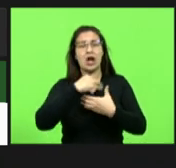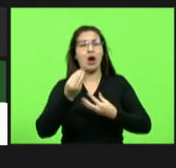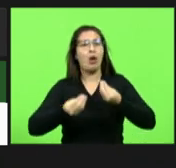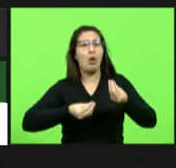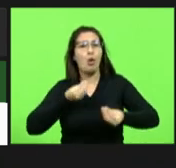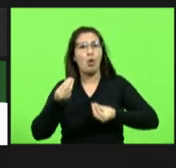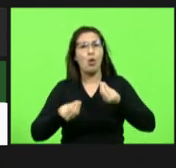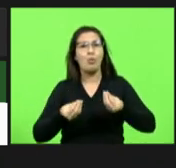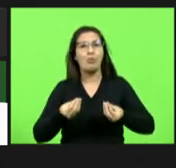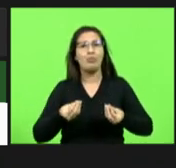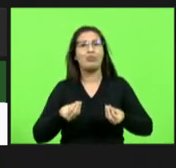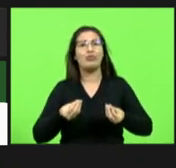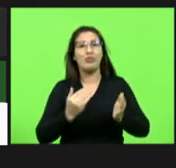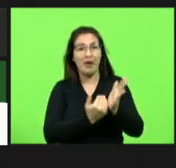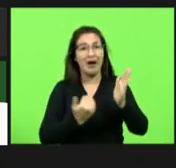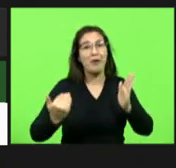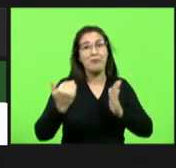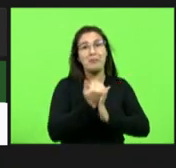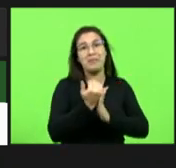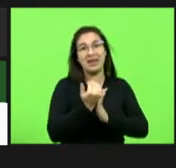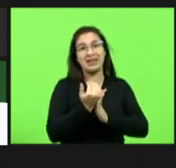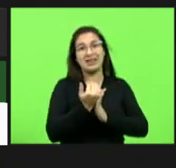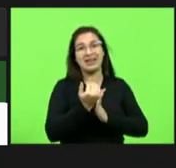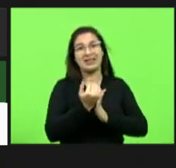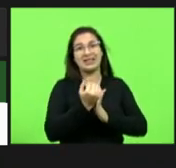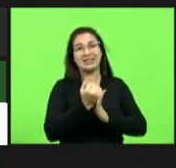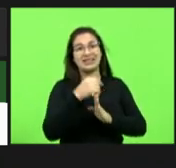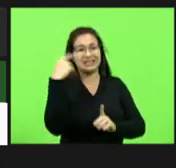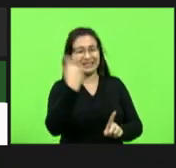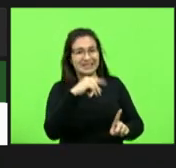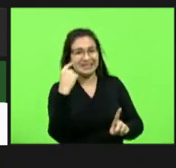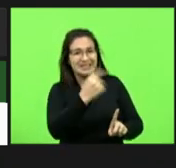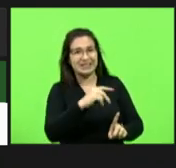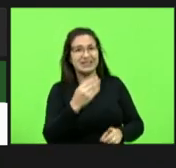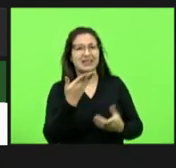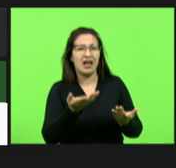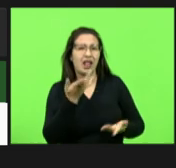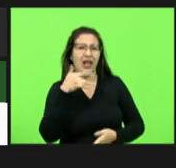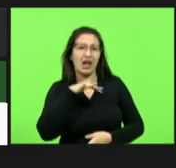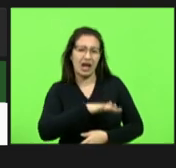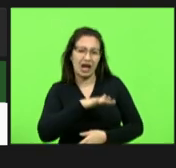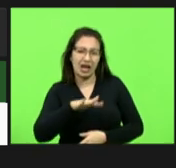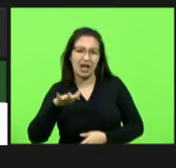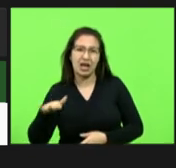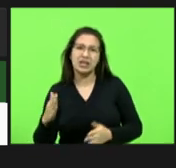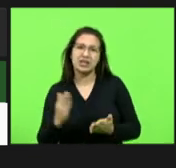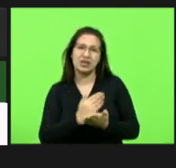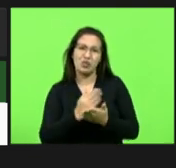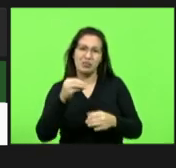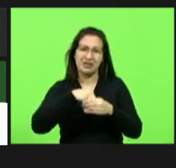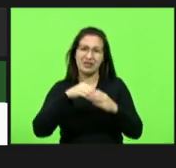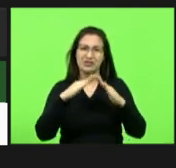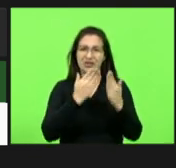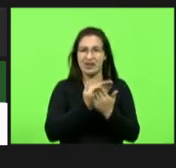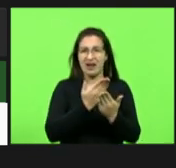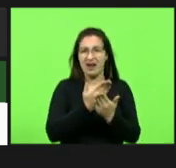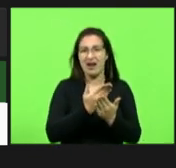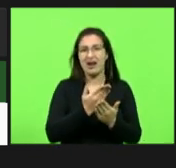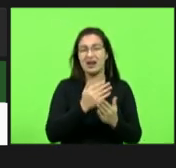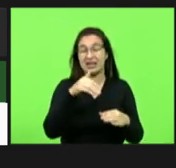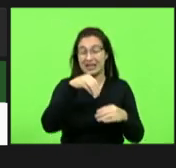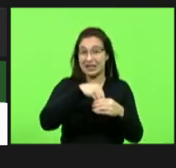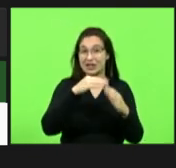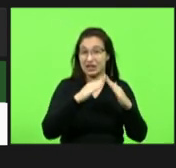de violência doméstica contra crianças e adolescentes isolados em casa, além do aumento do tempo deles diante do computador,